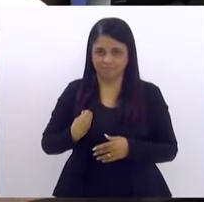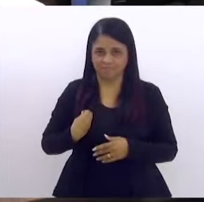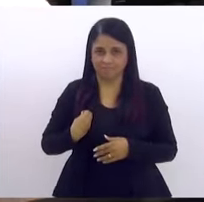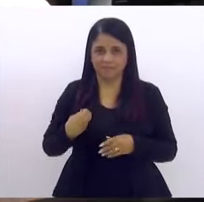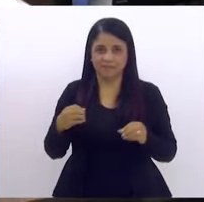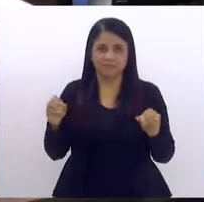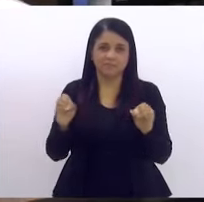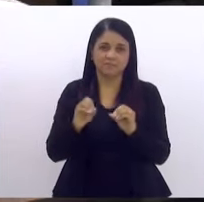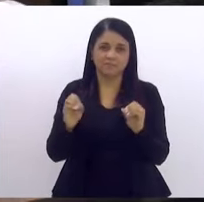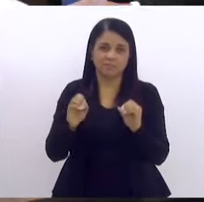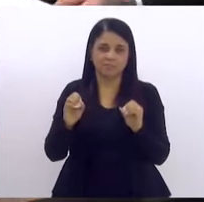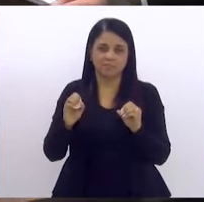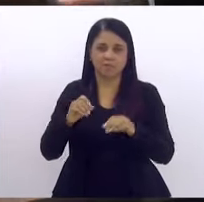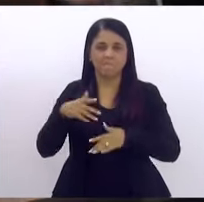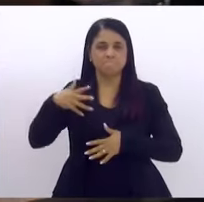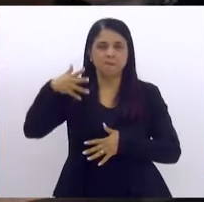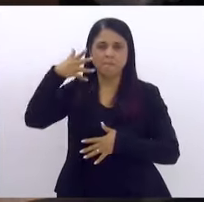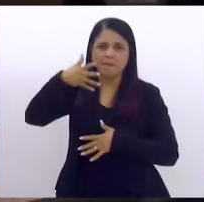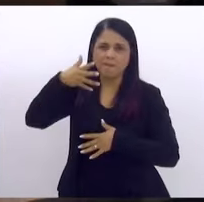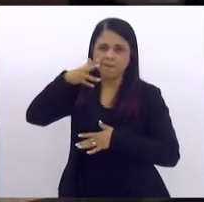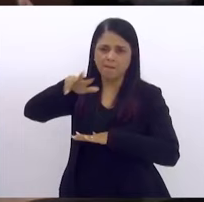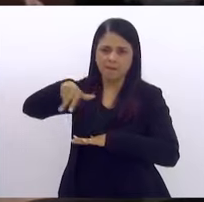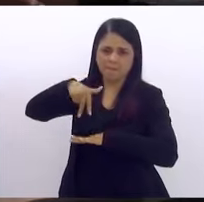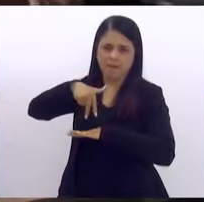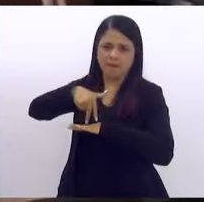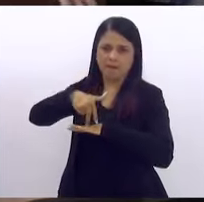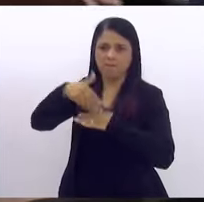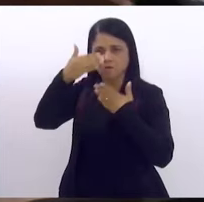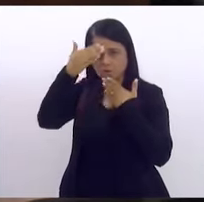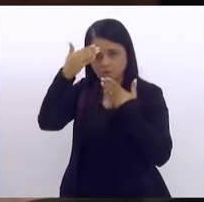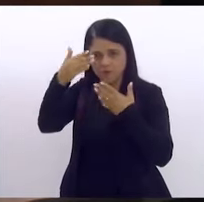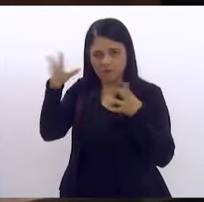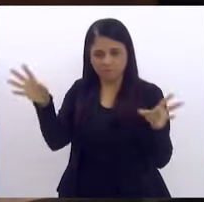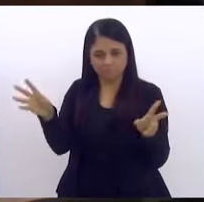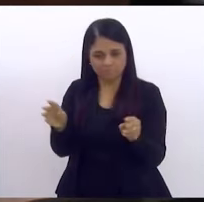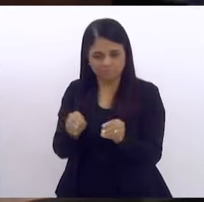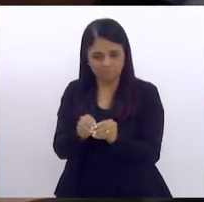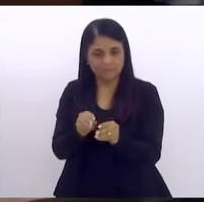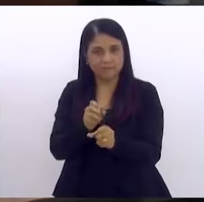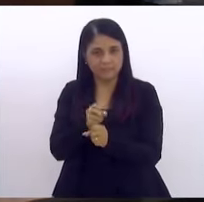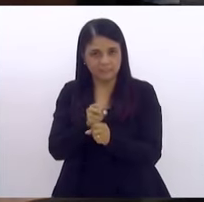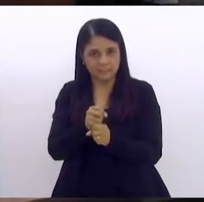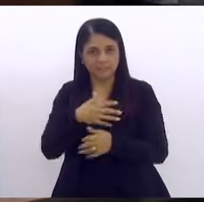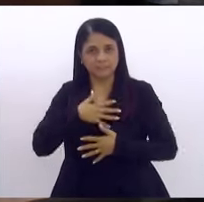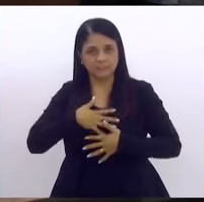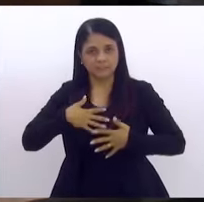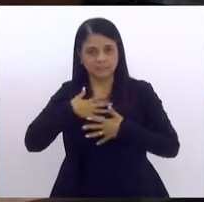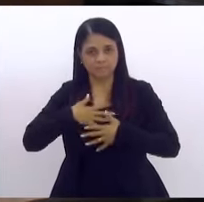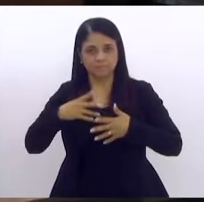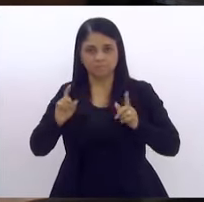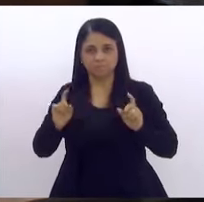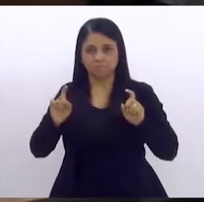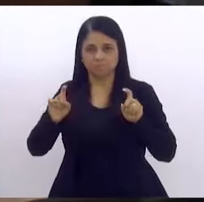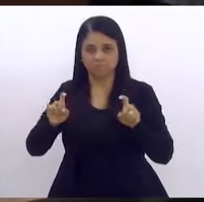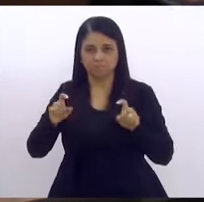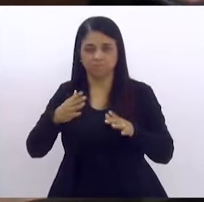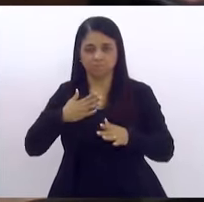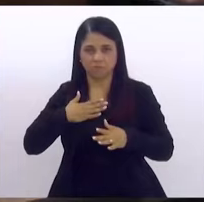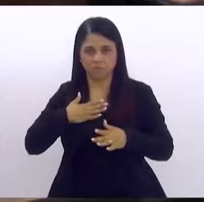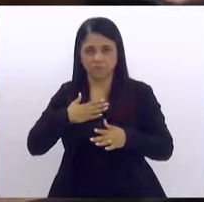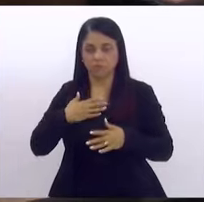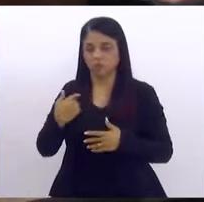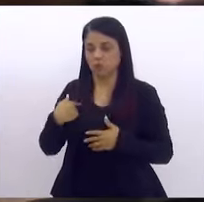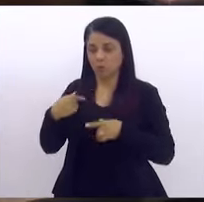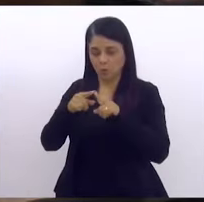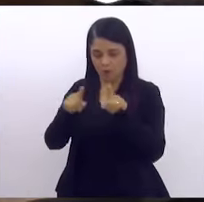fazer palanque. Muito obrigado, senhor presidente, dizer que termino esse ano satisfeito com o meu mandato, com o mandato do